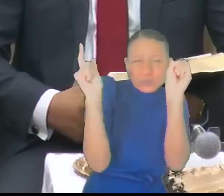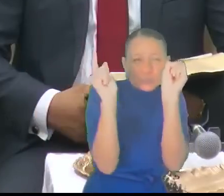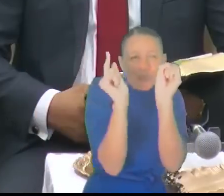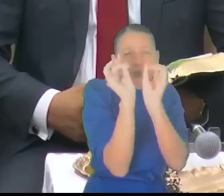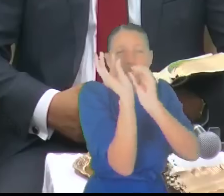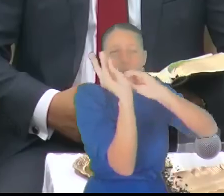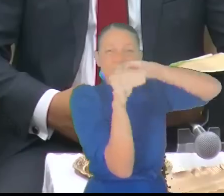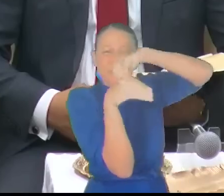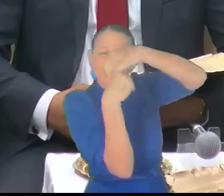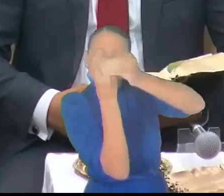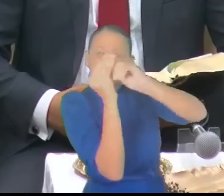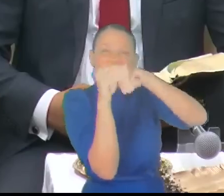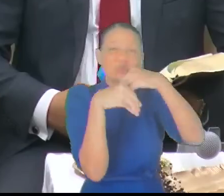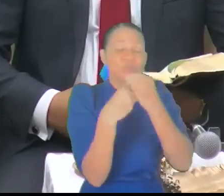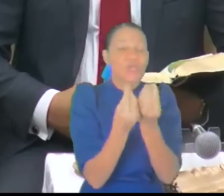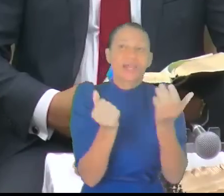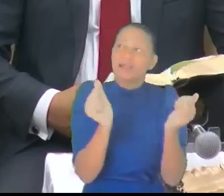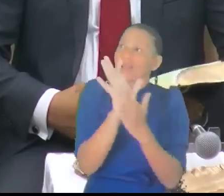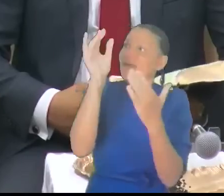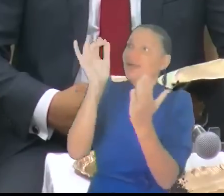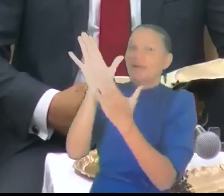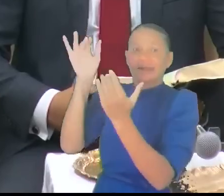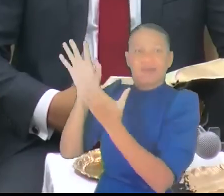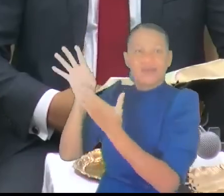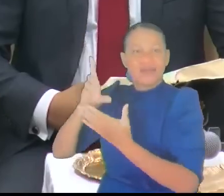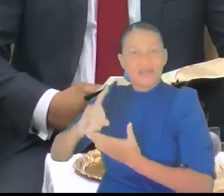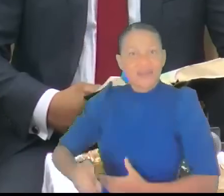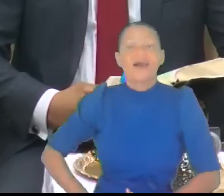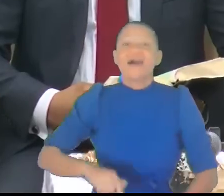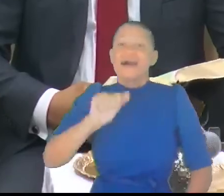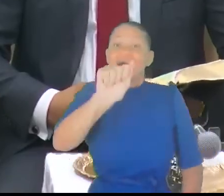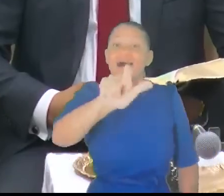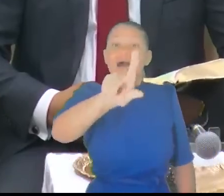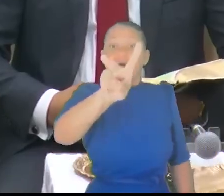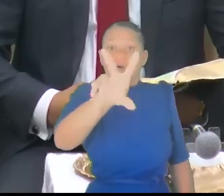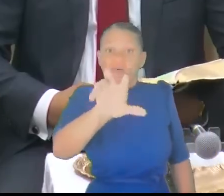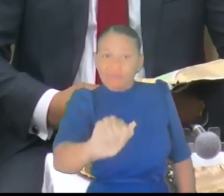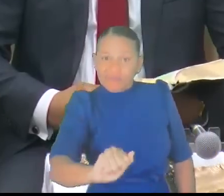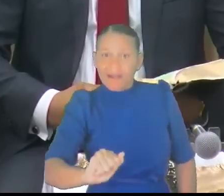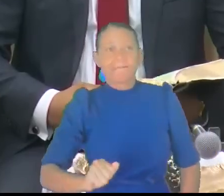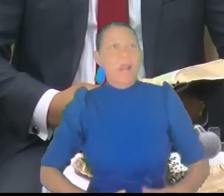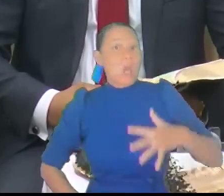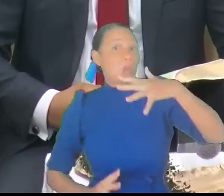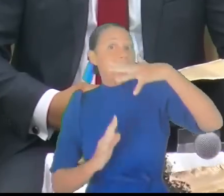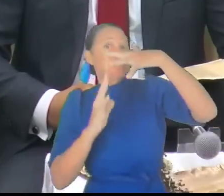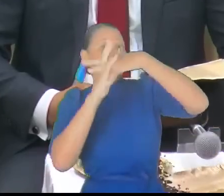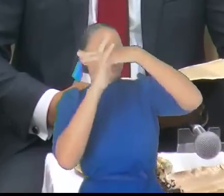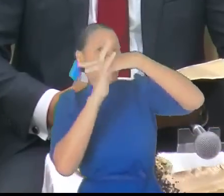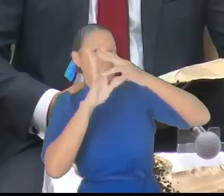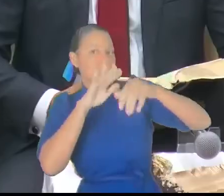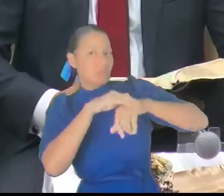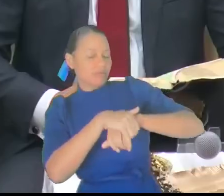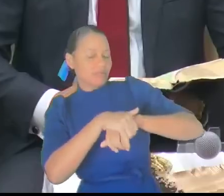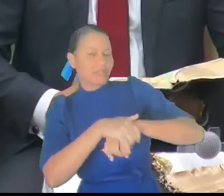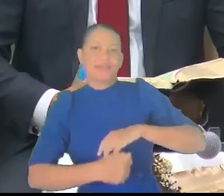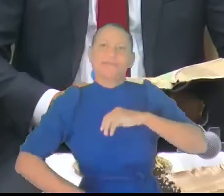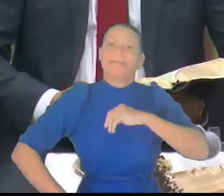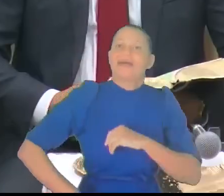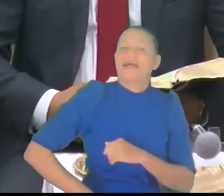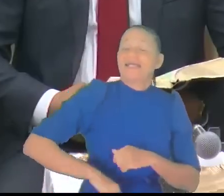luz. Louvado seja Deus. A alva do dia nem é noite plena e nem é